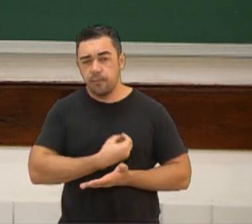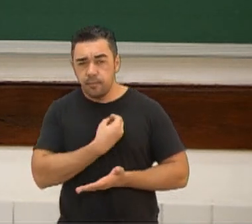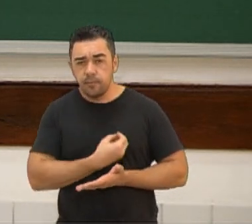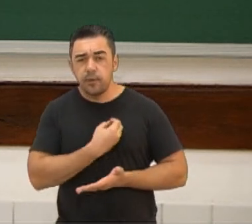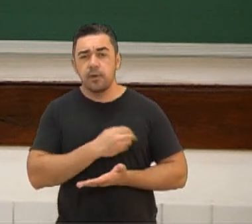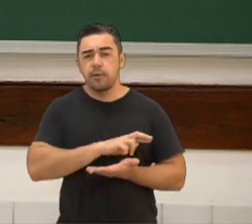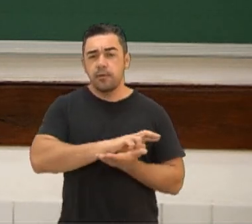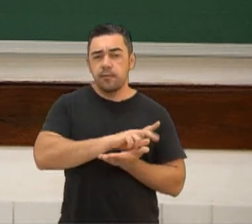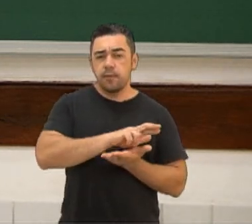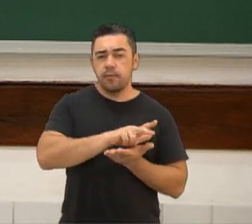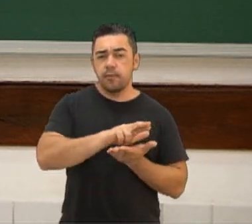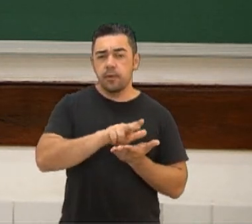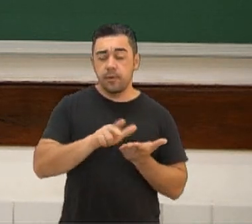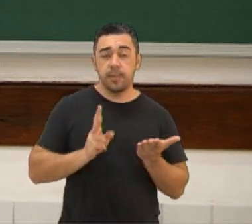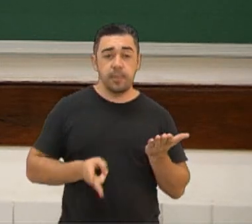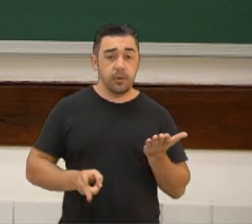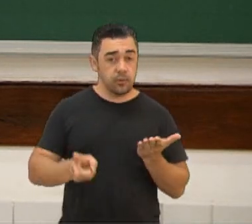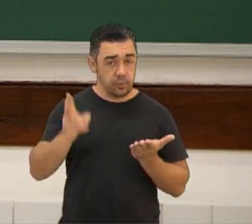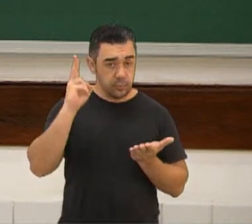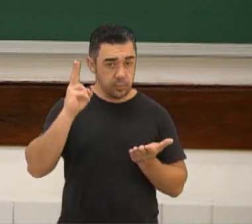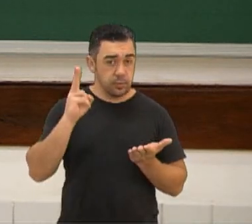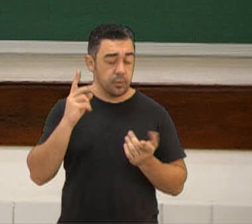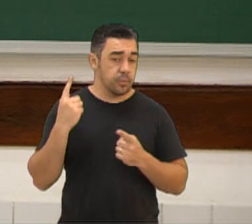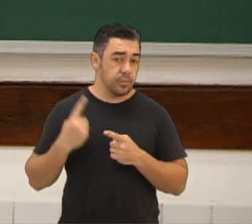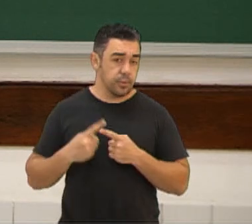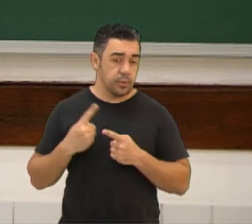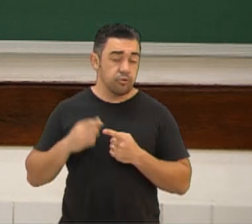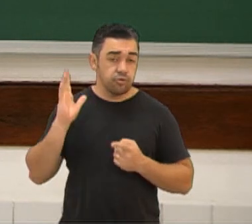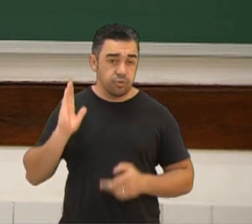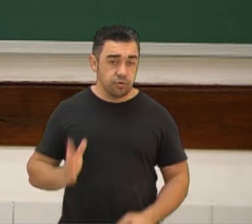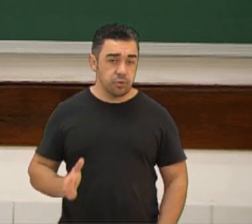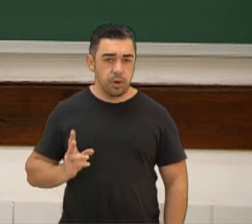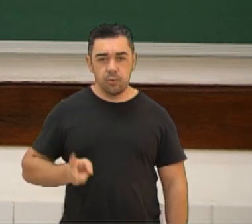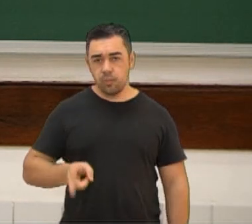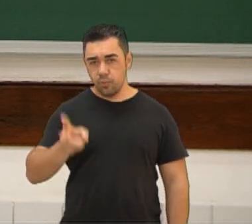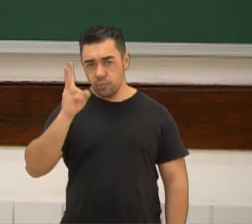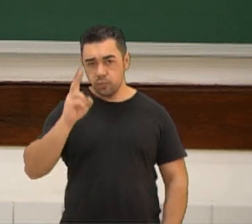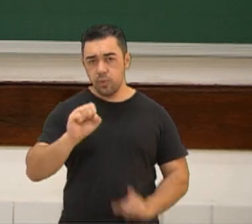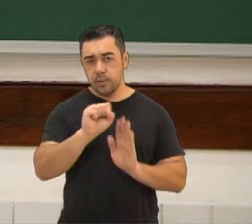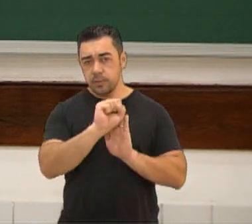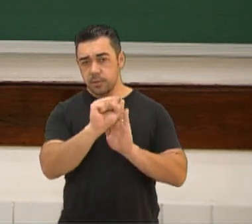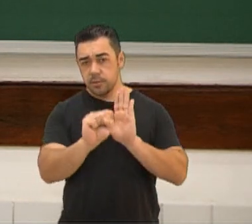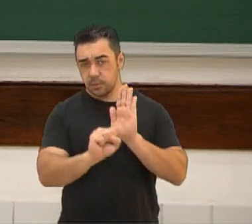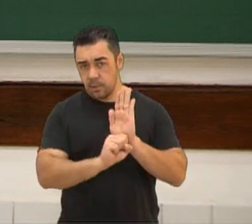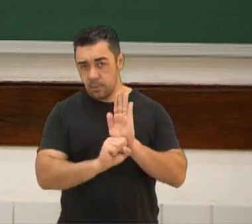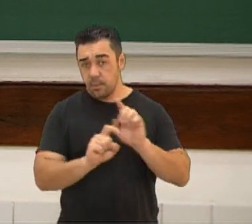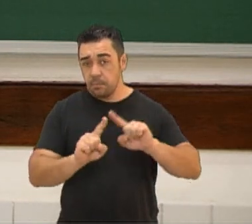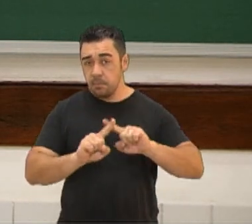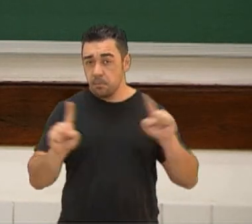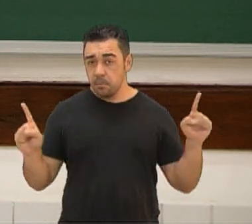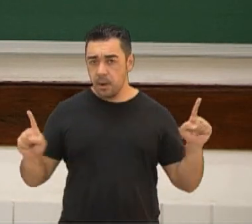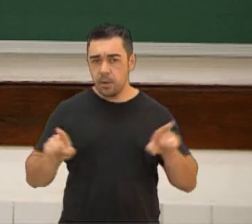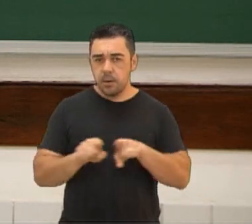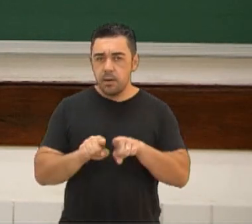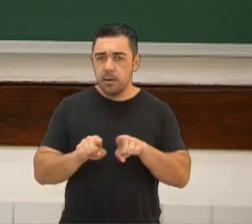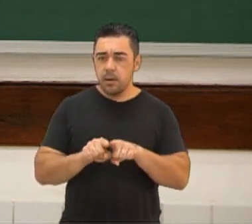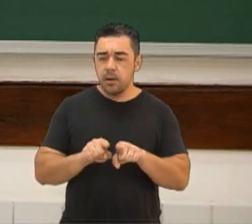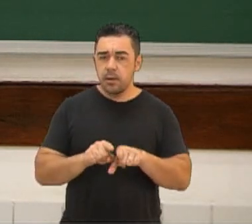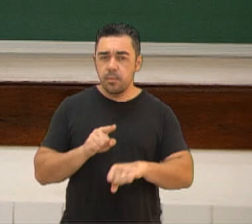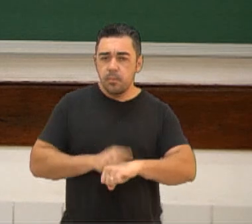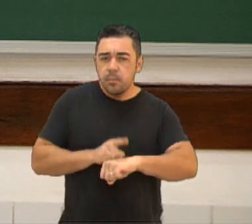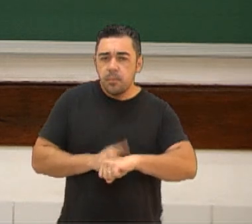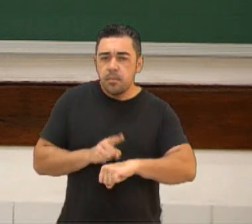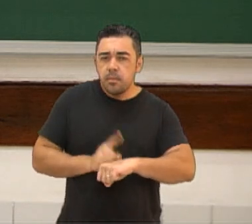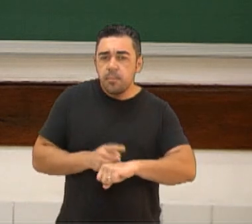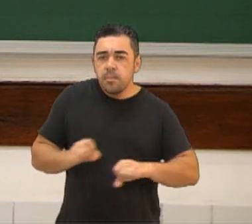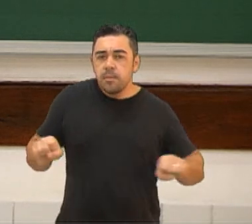muitas das coisas elas vão permanecer, porque elas já permanecem durante séculos, mas esse também é um momento em que nós vamos ter